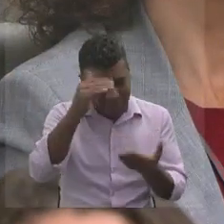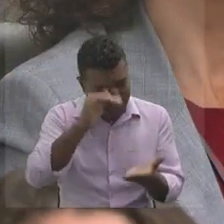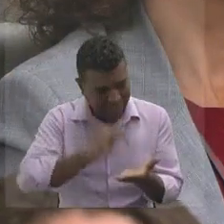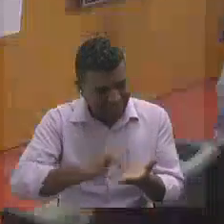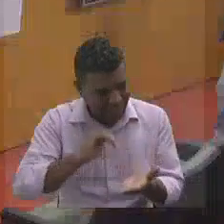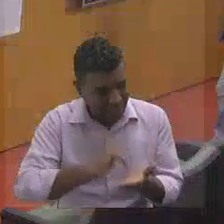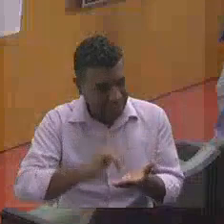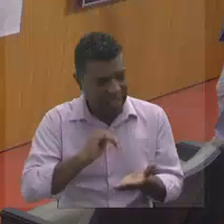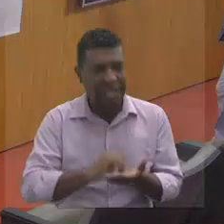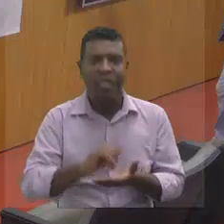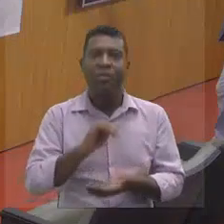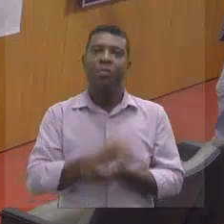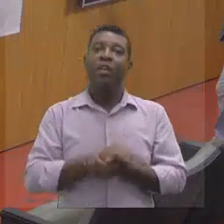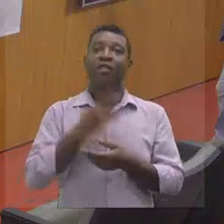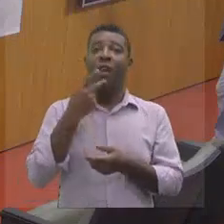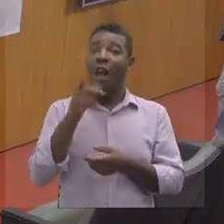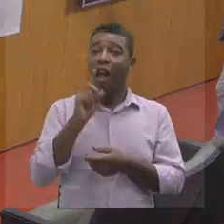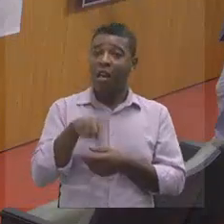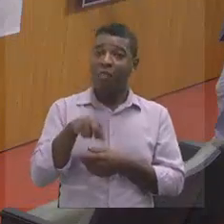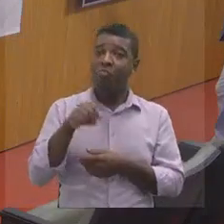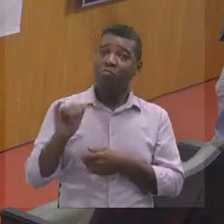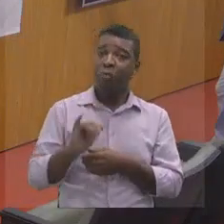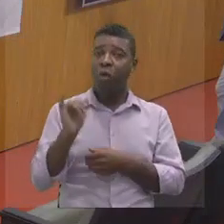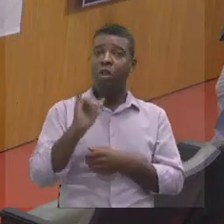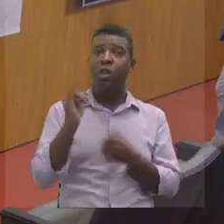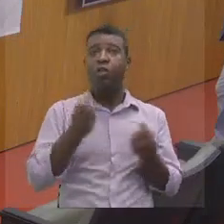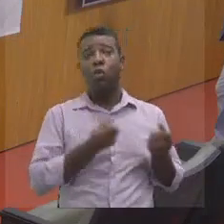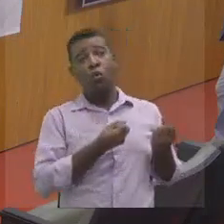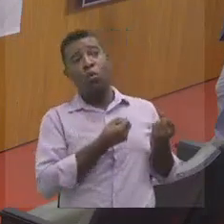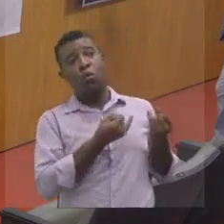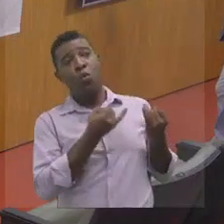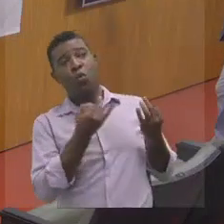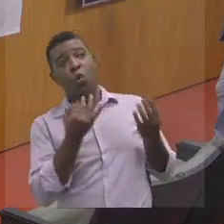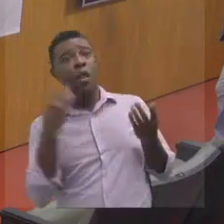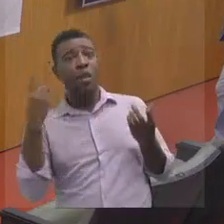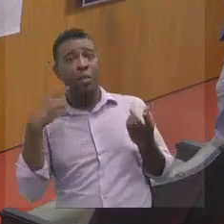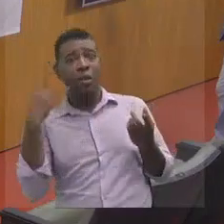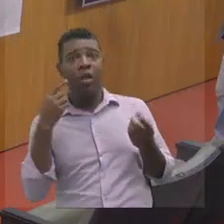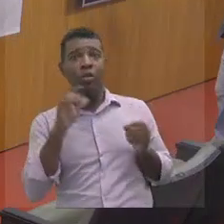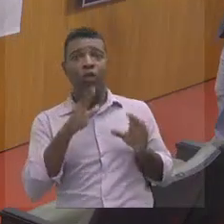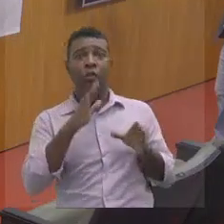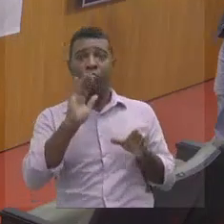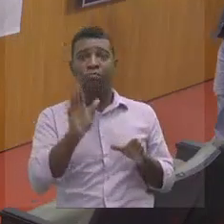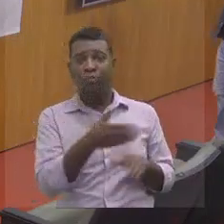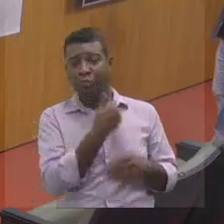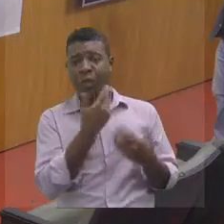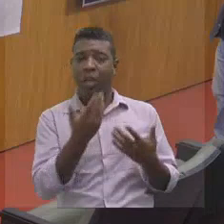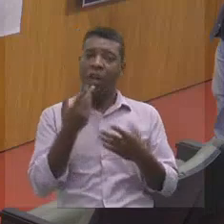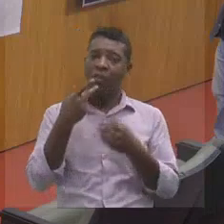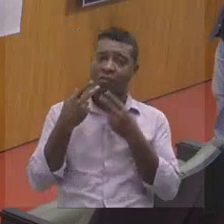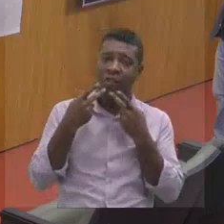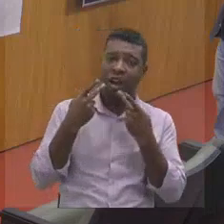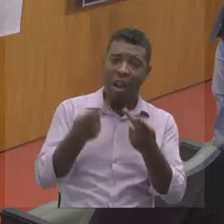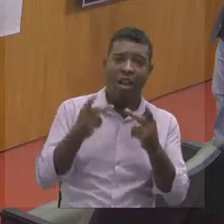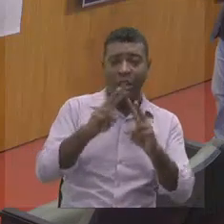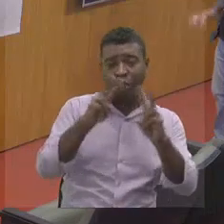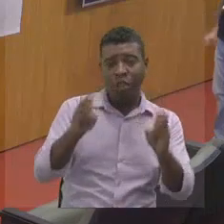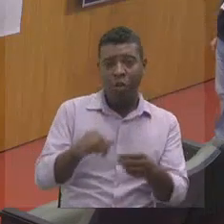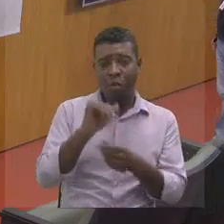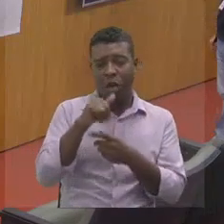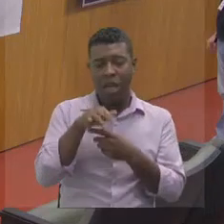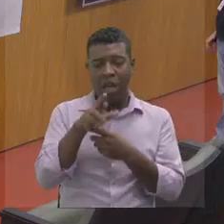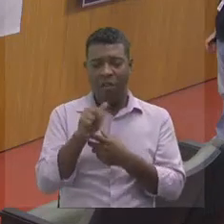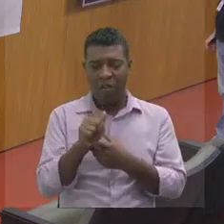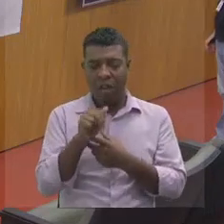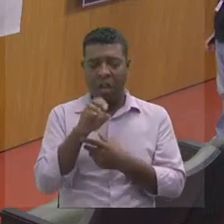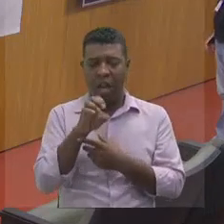é importante já passaram aqui querem falar e realmente a questão da estrutura como diz